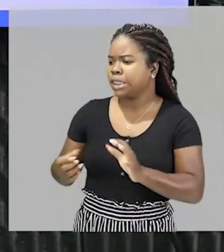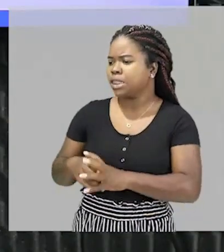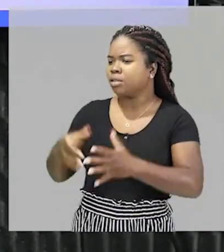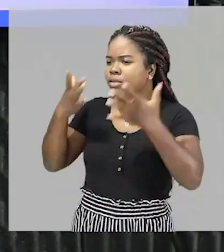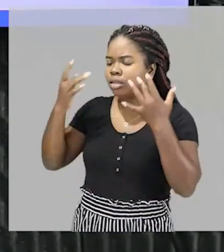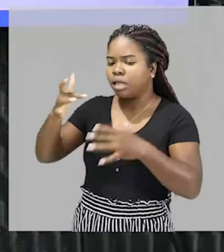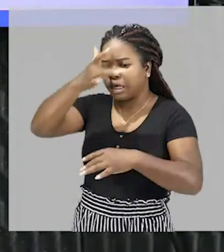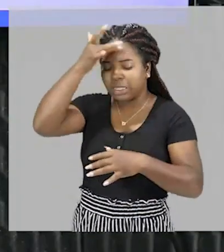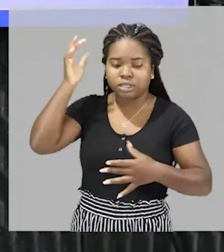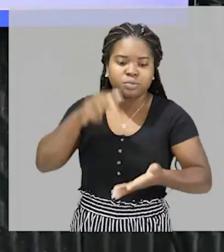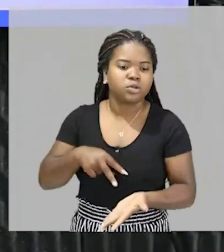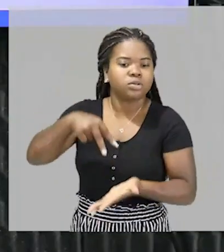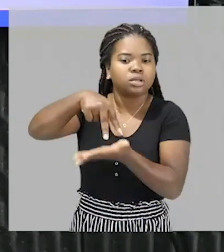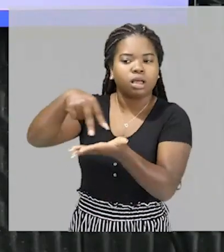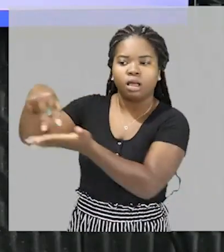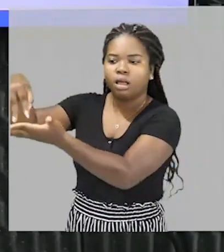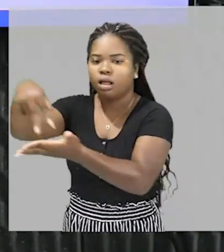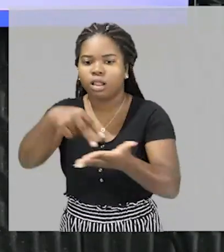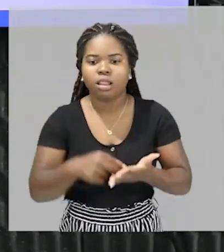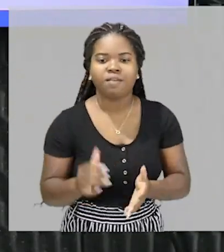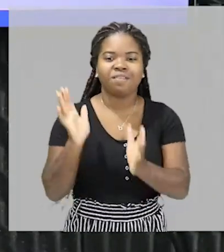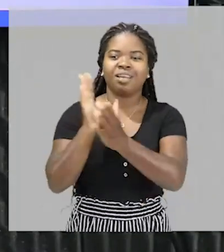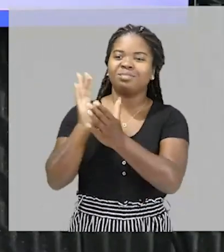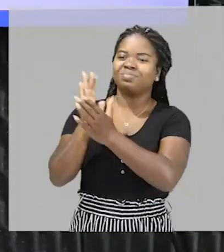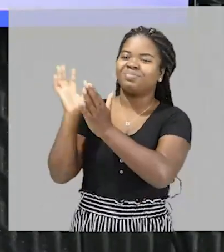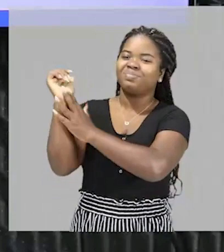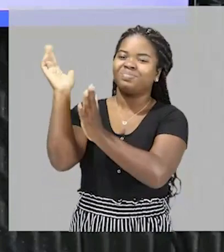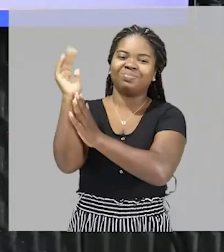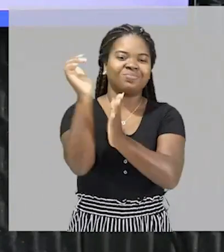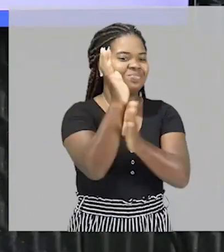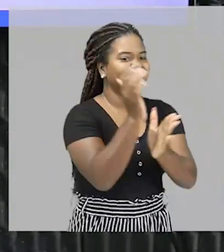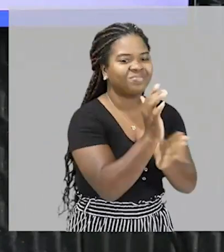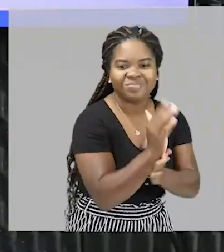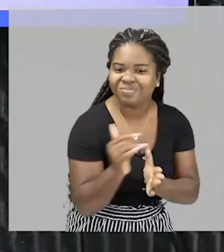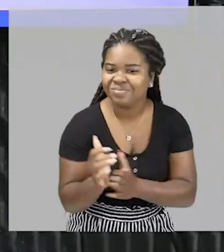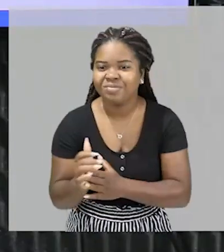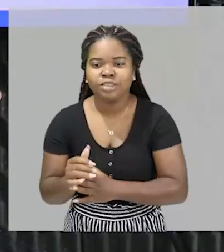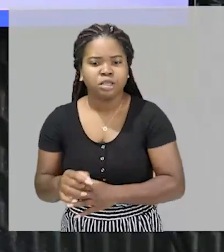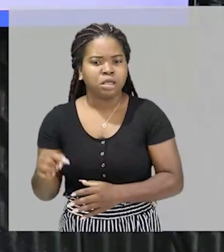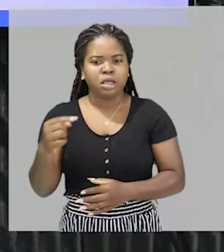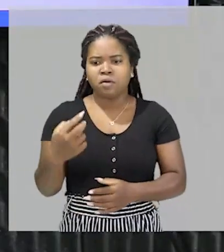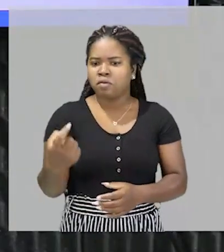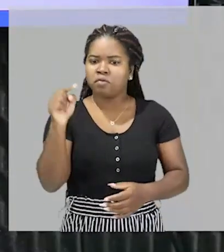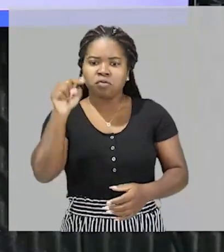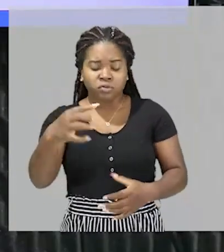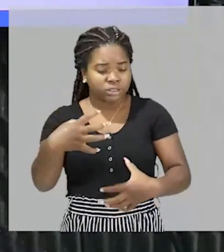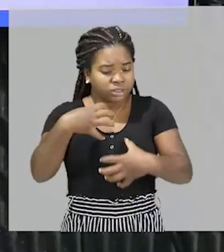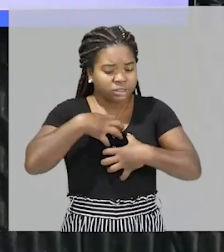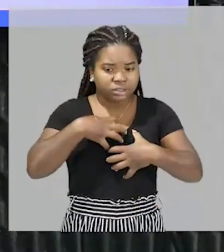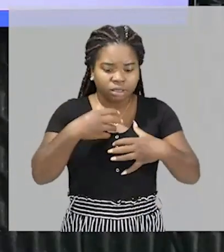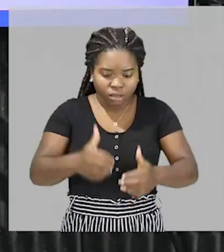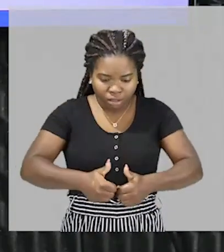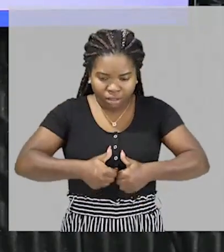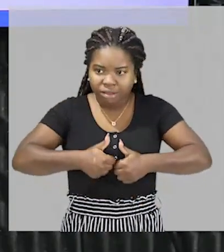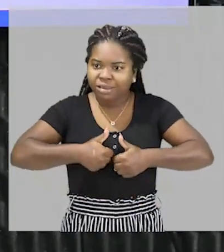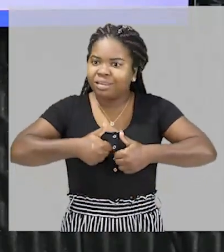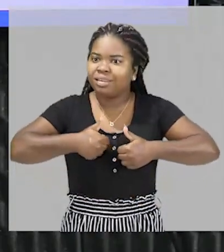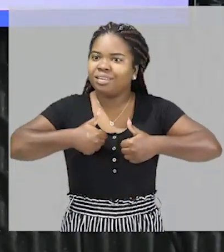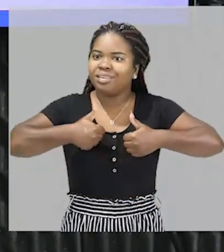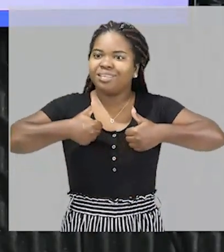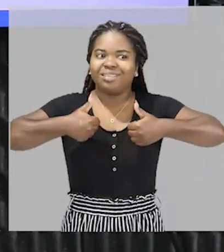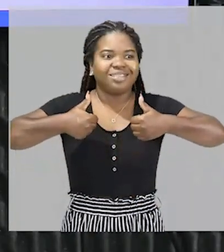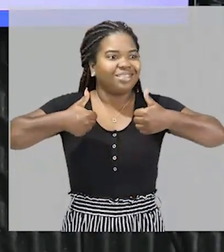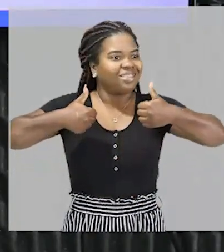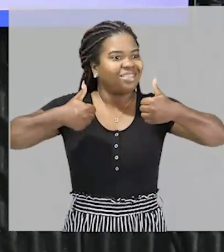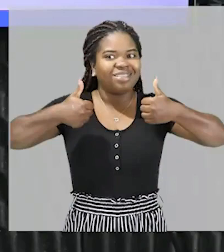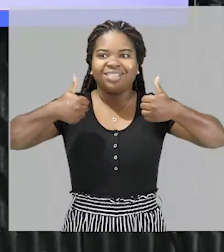se levanta e te aplaude, né, tu já ganhou metade do mundo, porque a tua autoestima ela já está bem ali. Você vai lá para receber aplausos. E se